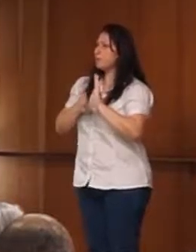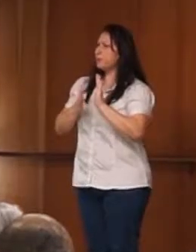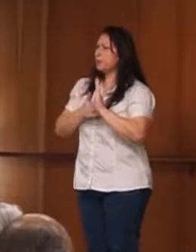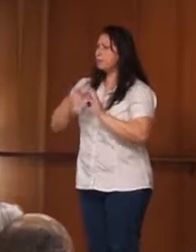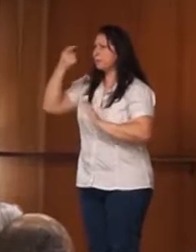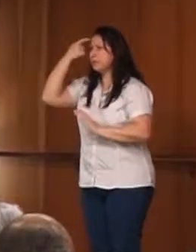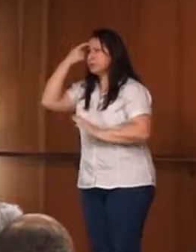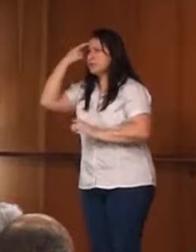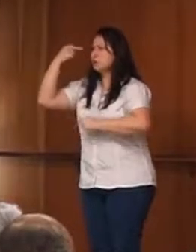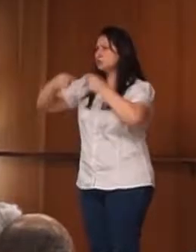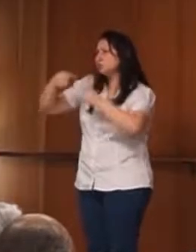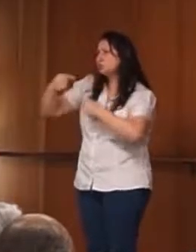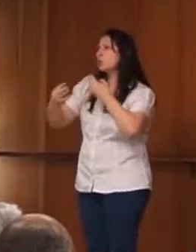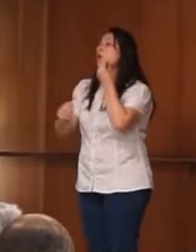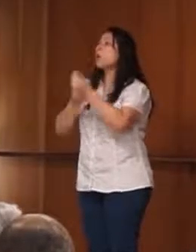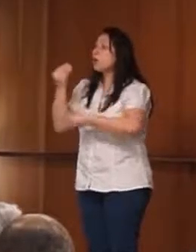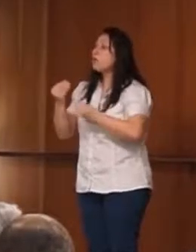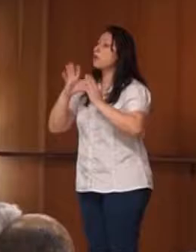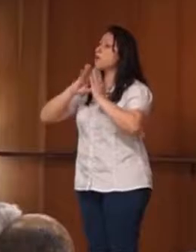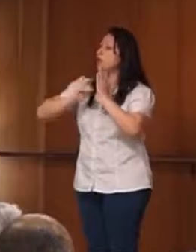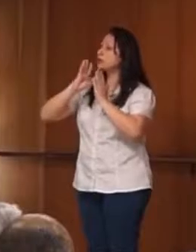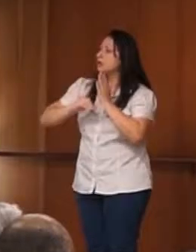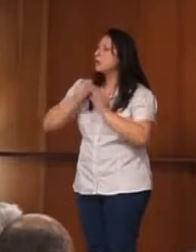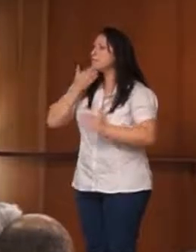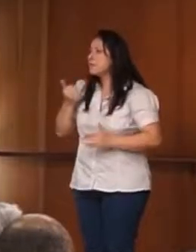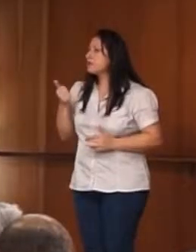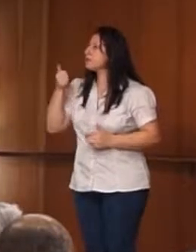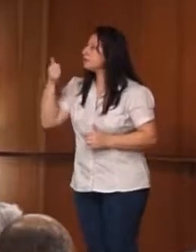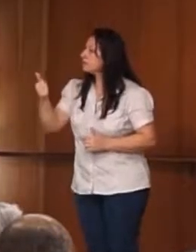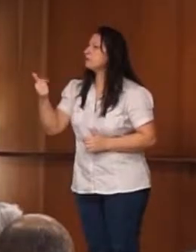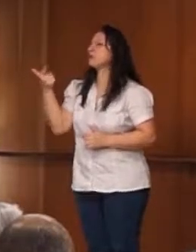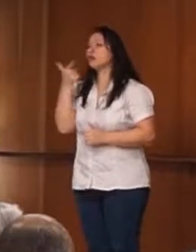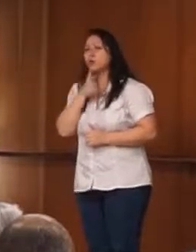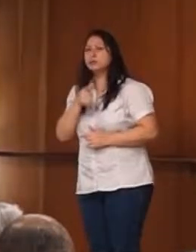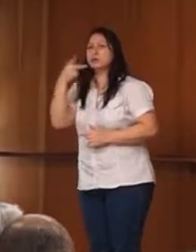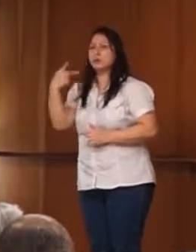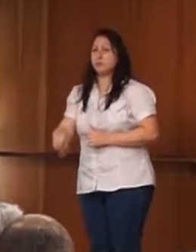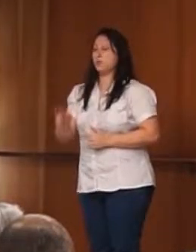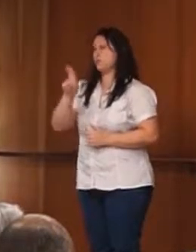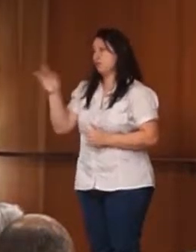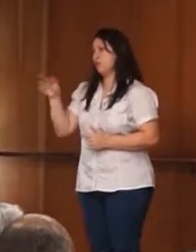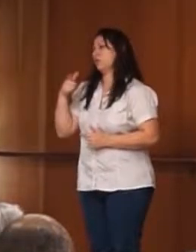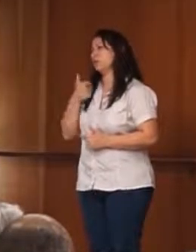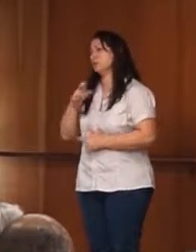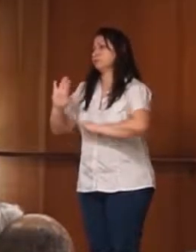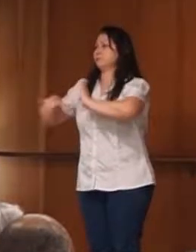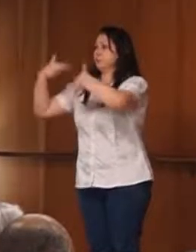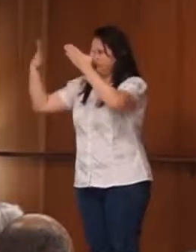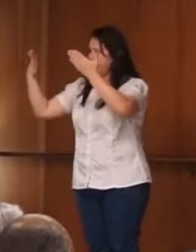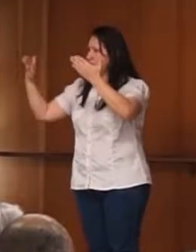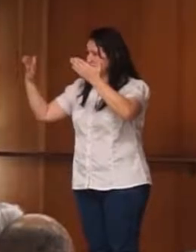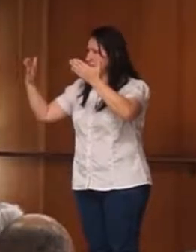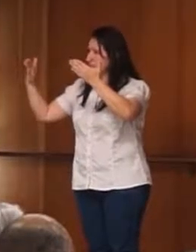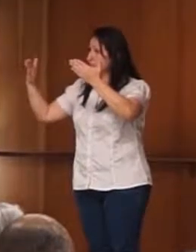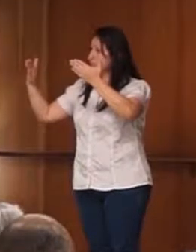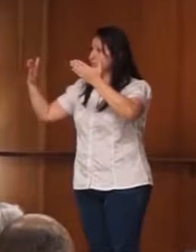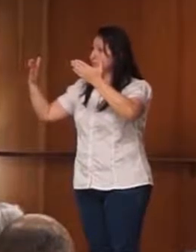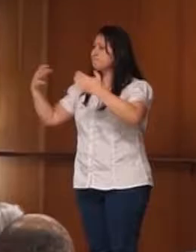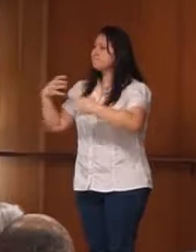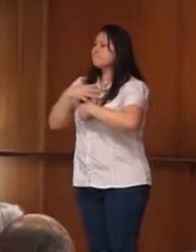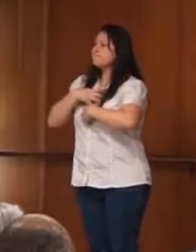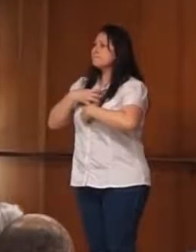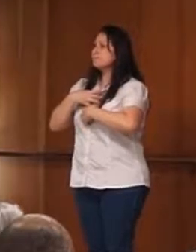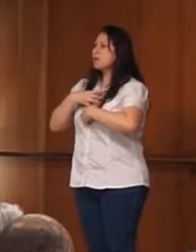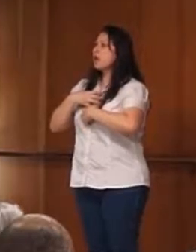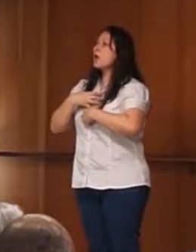discutir qual é o melhor modelo que a gente precisa ter aqui na UF, que a gente tem que desenvolver aqui na UF, né, no sentido de alcançar